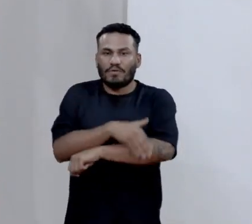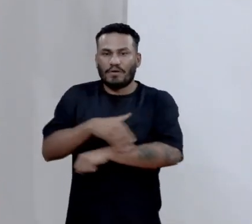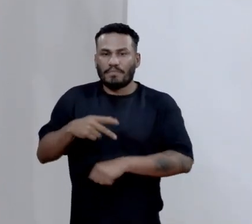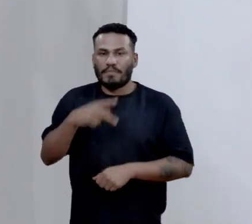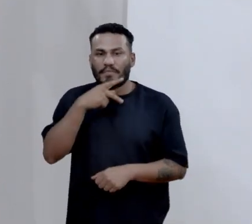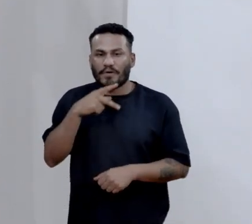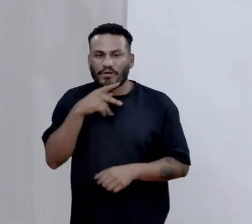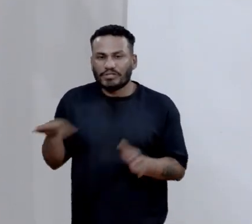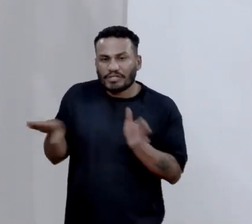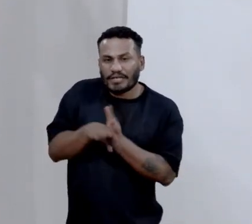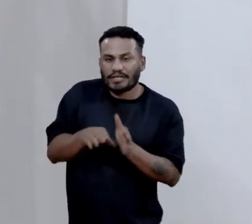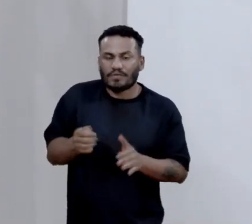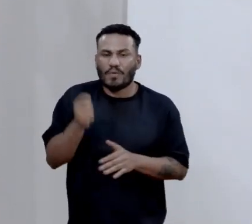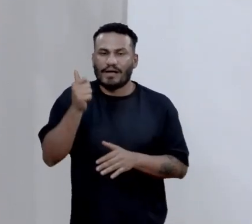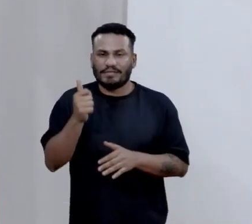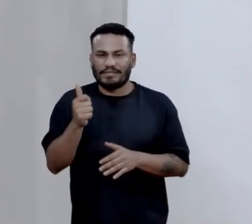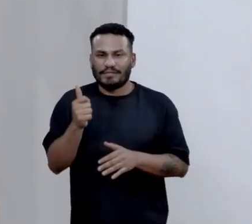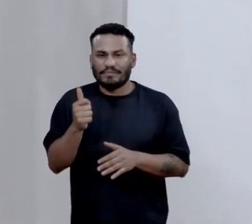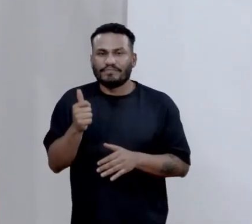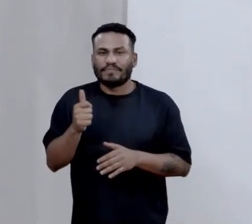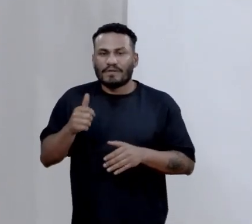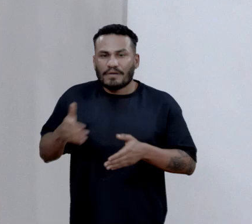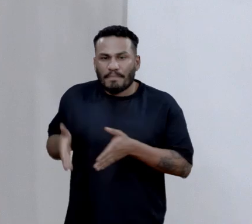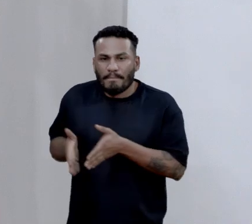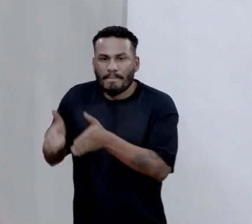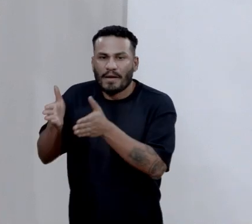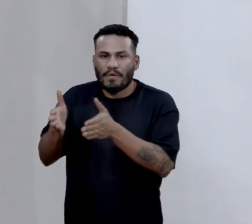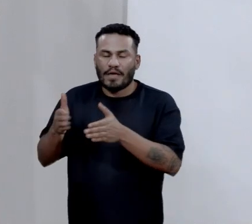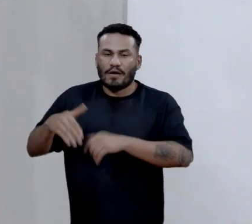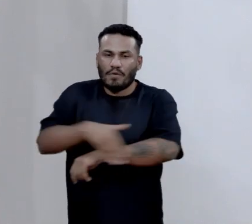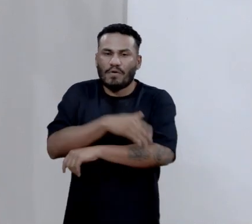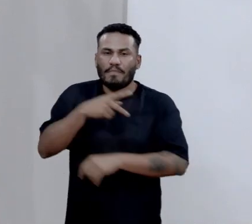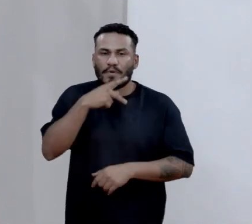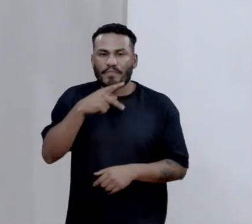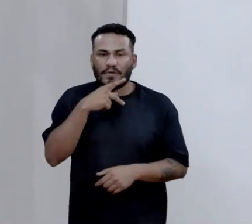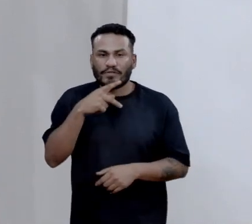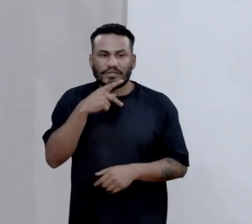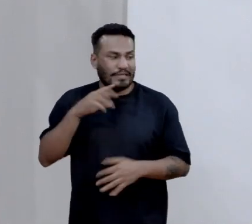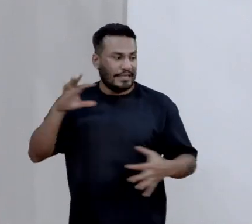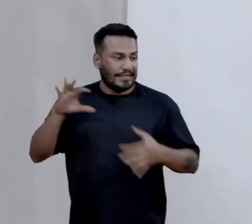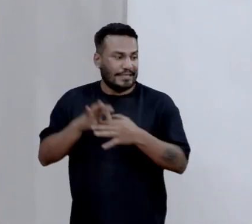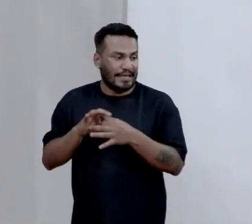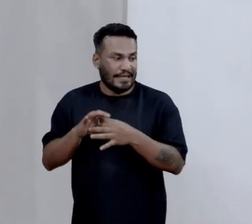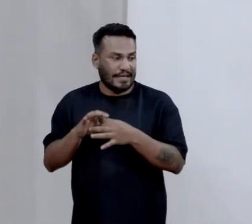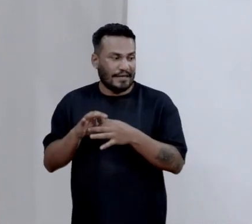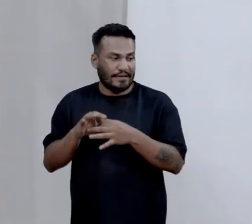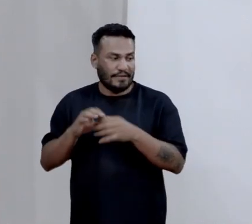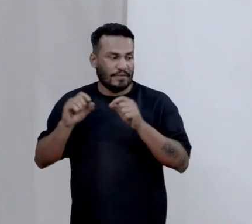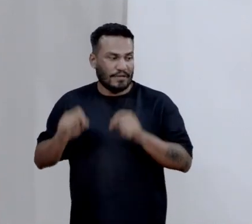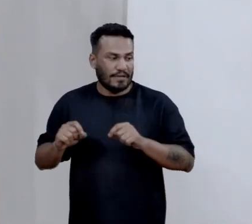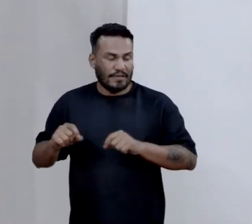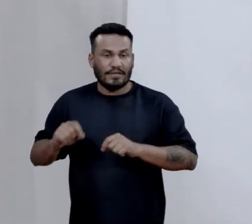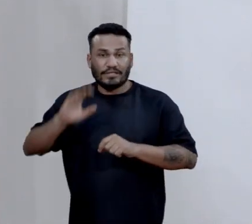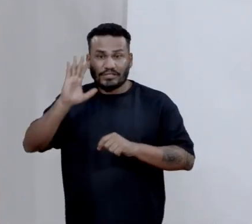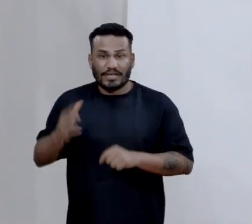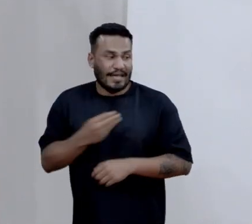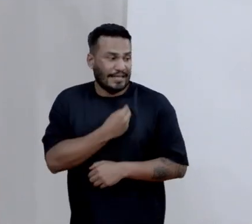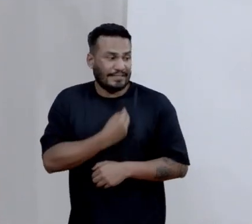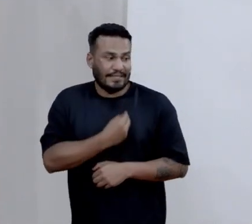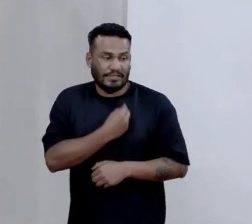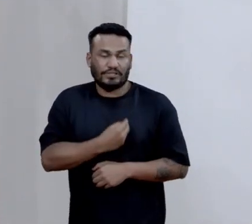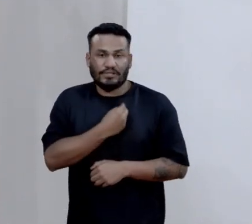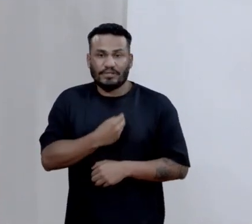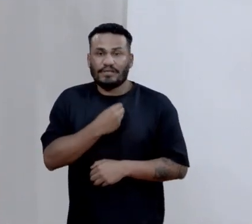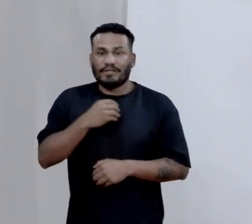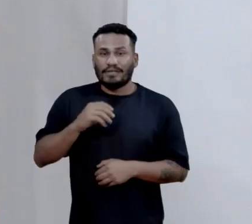dizendo, e depois vai percorrer a Rua Pomerode e vai interligar com a rede já existente